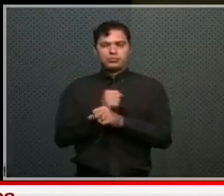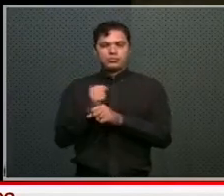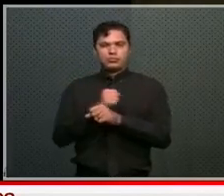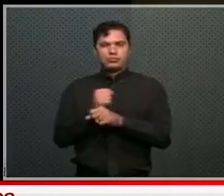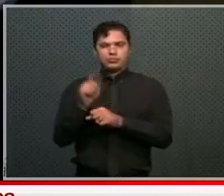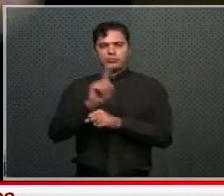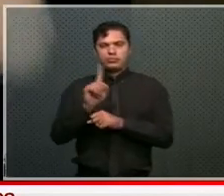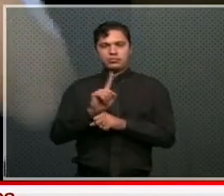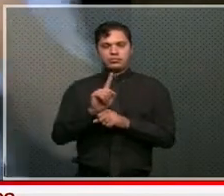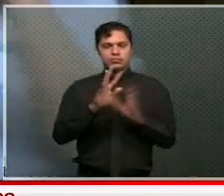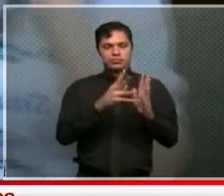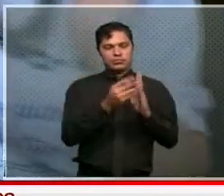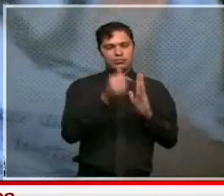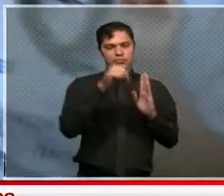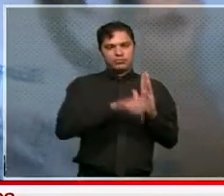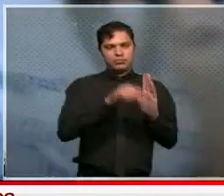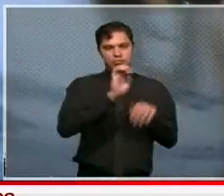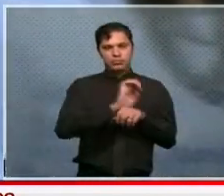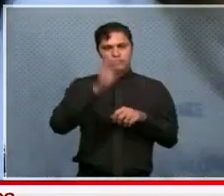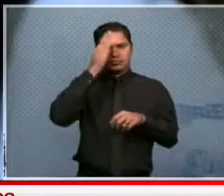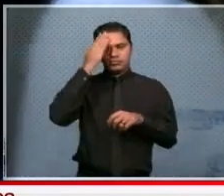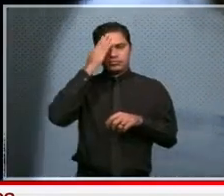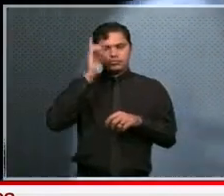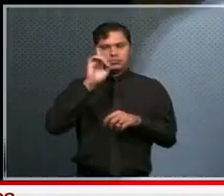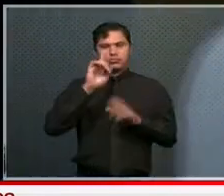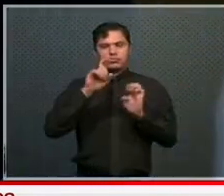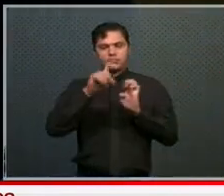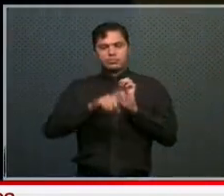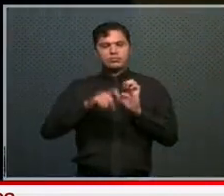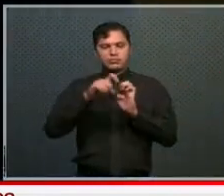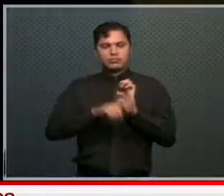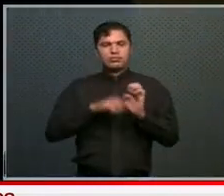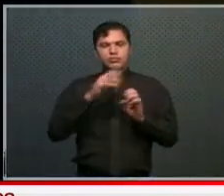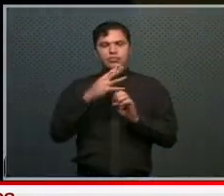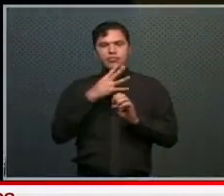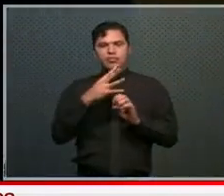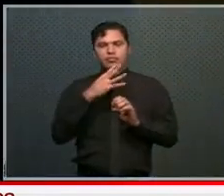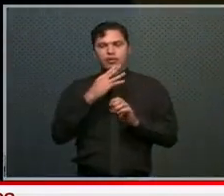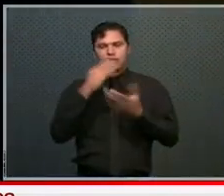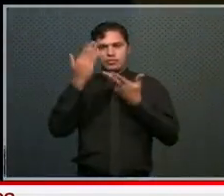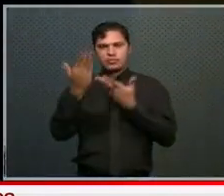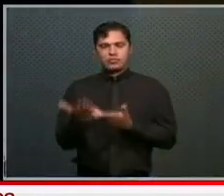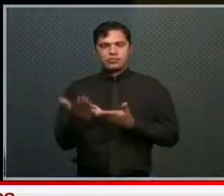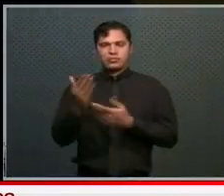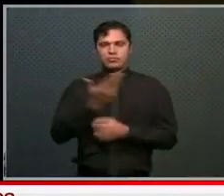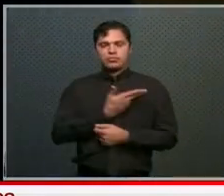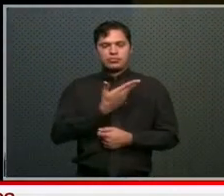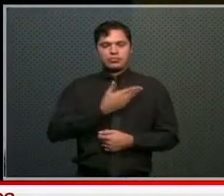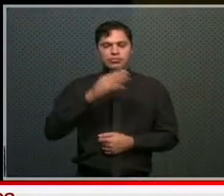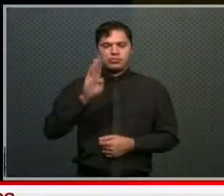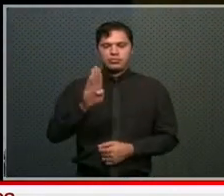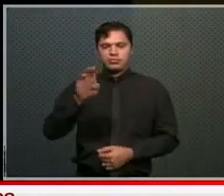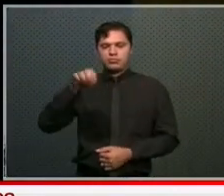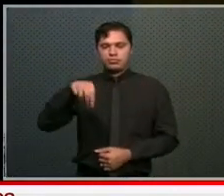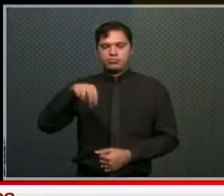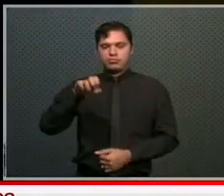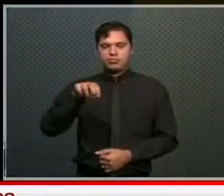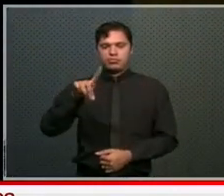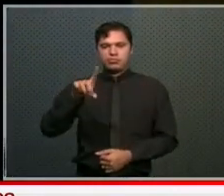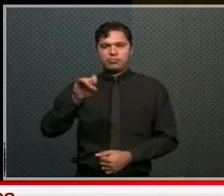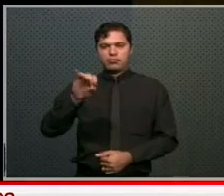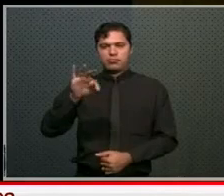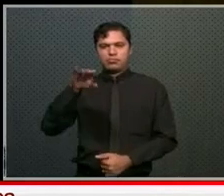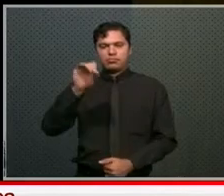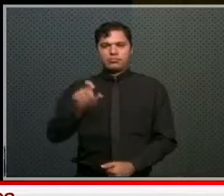Oriental do Pará entendam a Embrapa reconheceu no nosso amigo Benedito Dutra como o